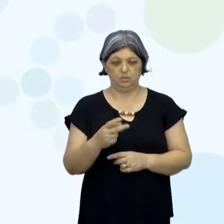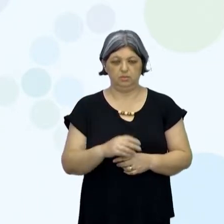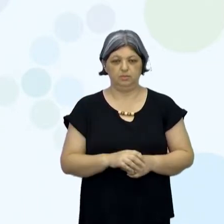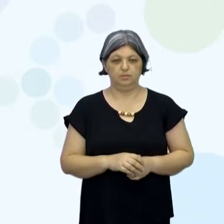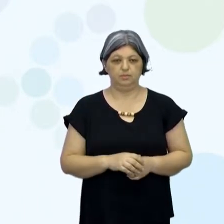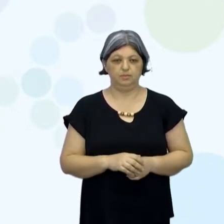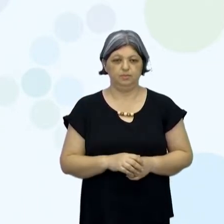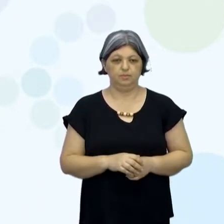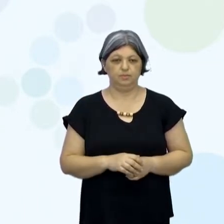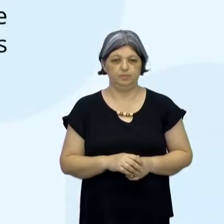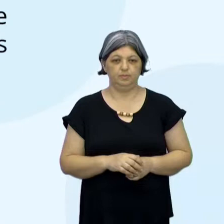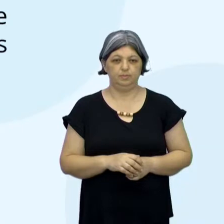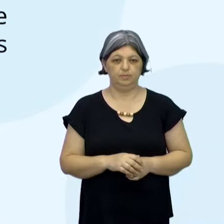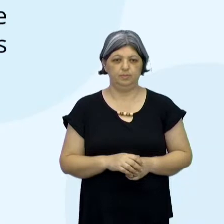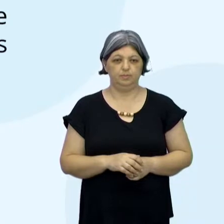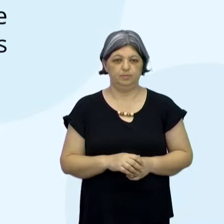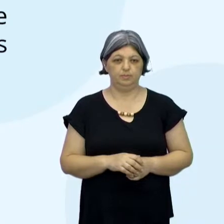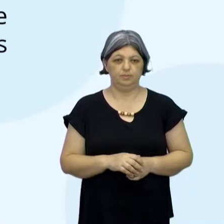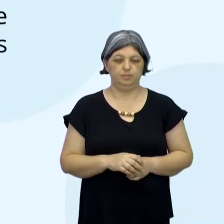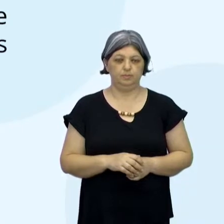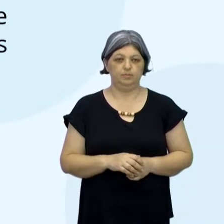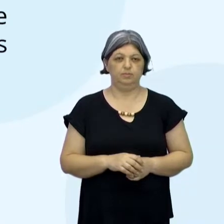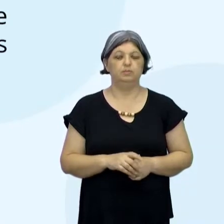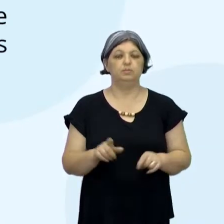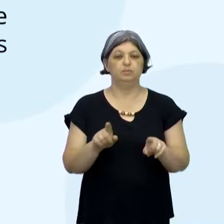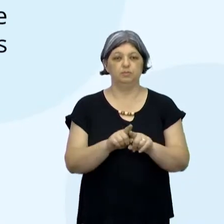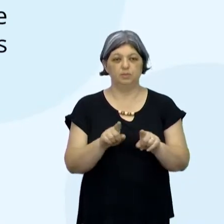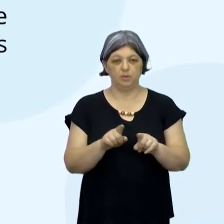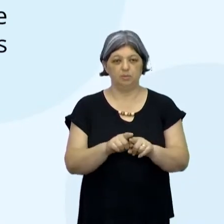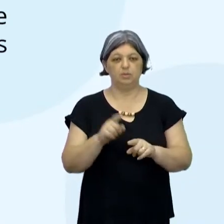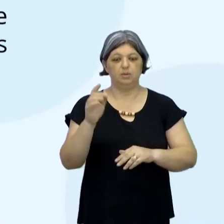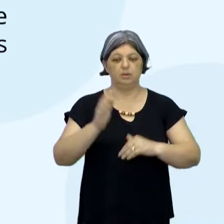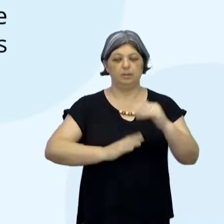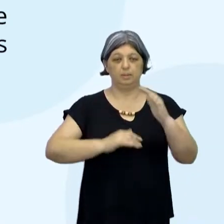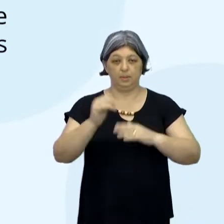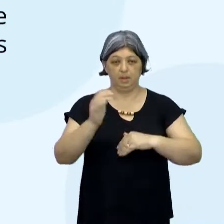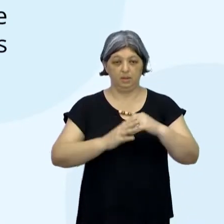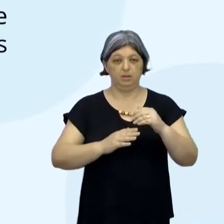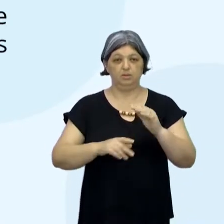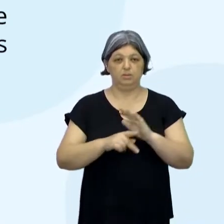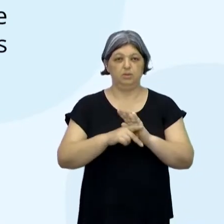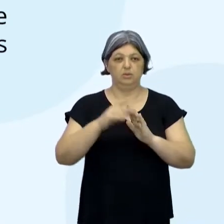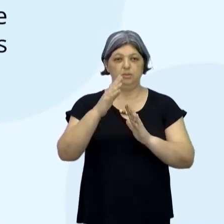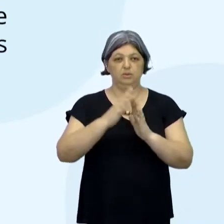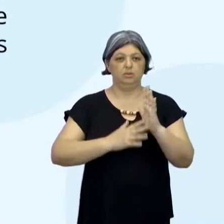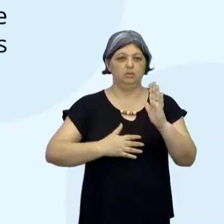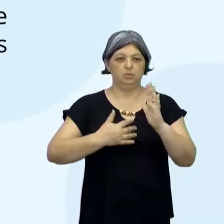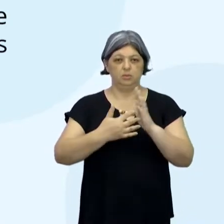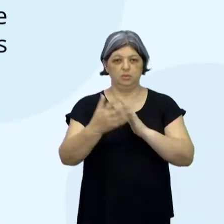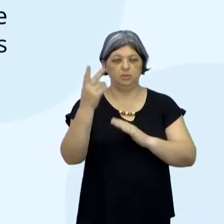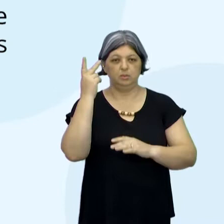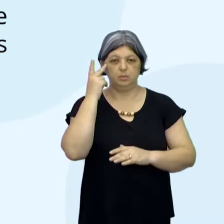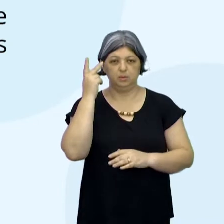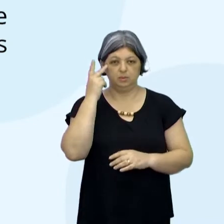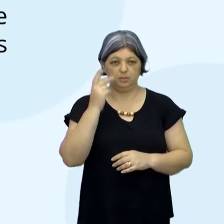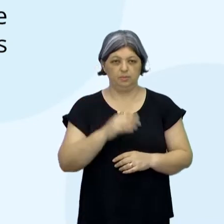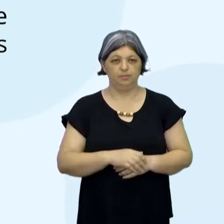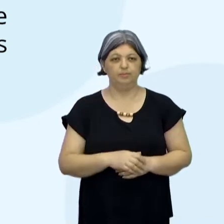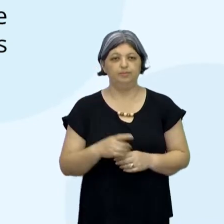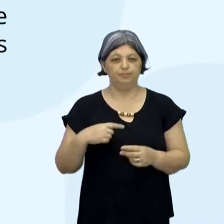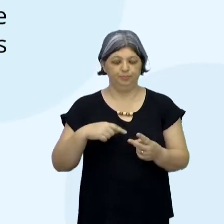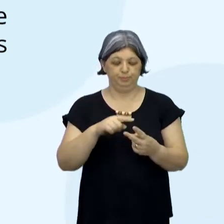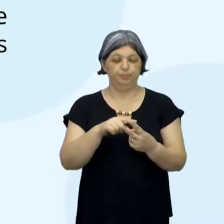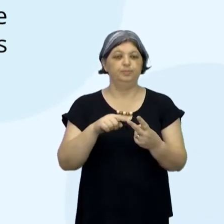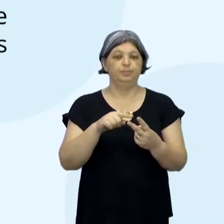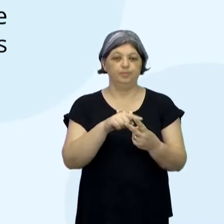tá? E com relação à habilidade aí do currículo paulista, tem duas que a gente